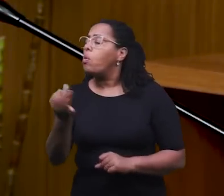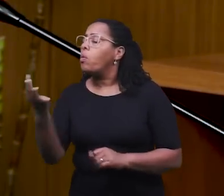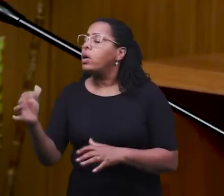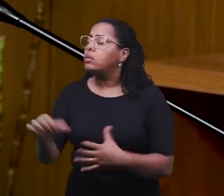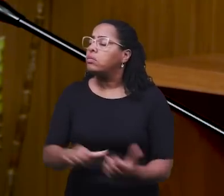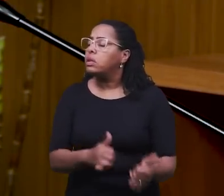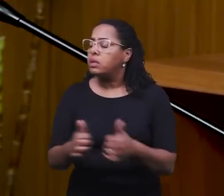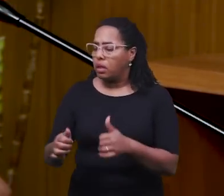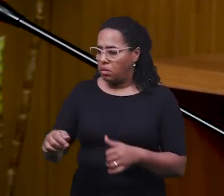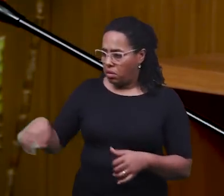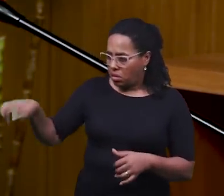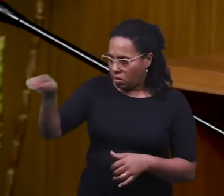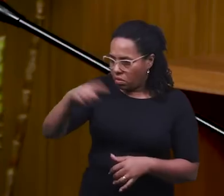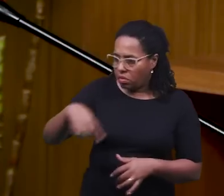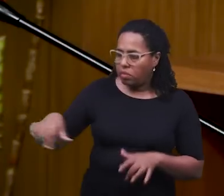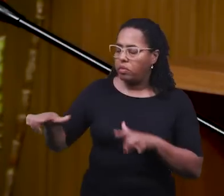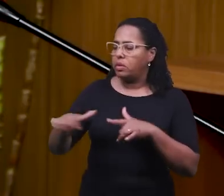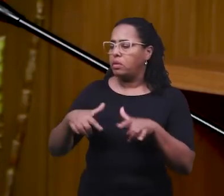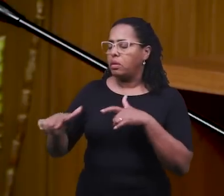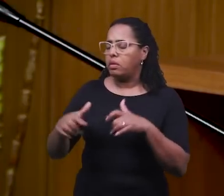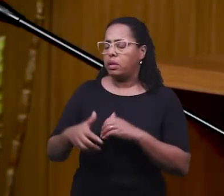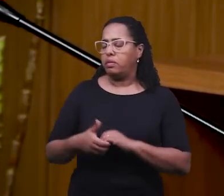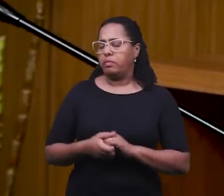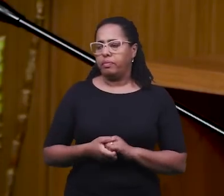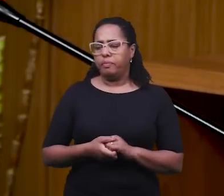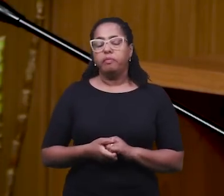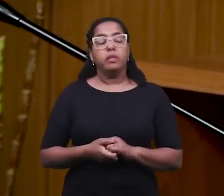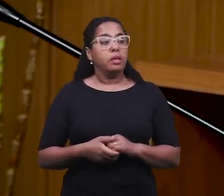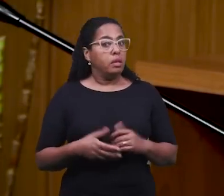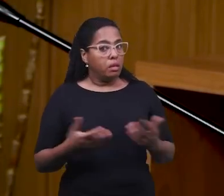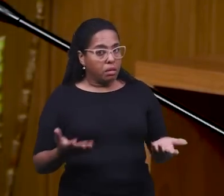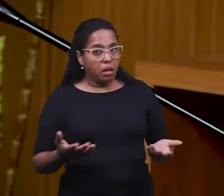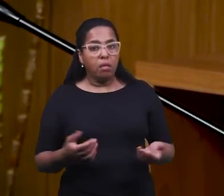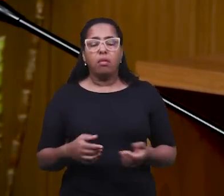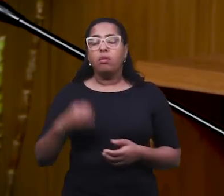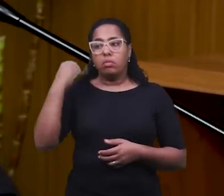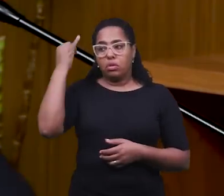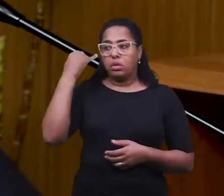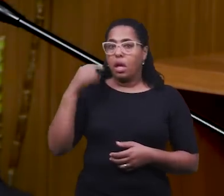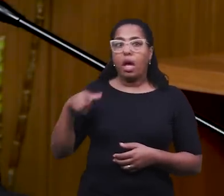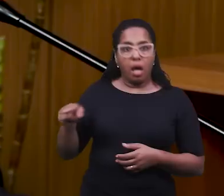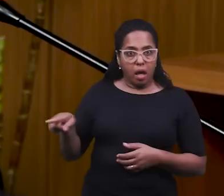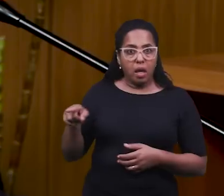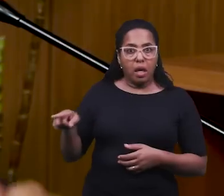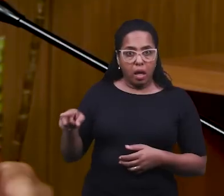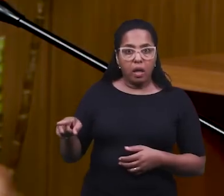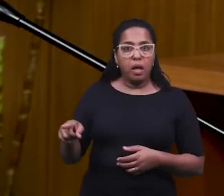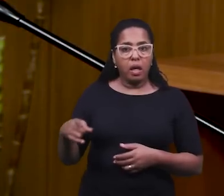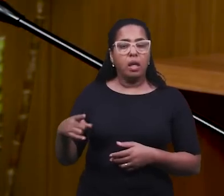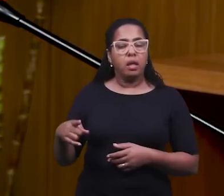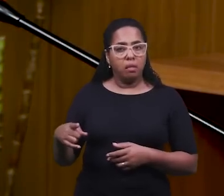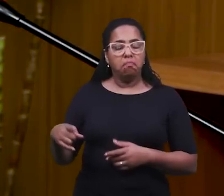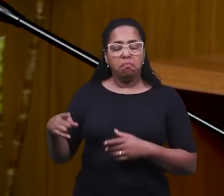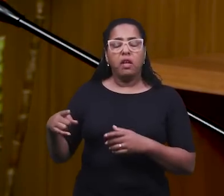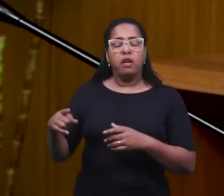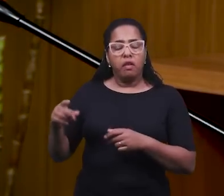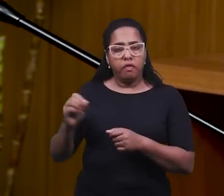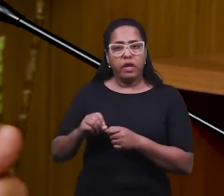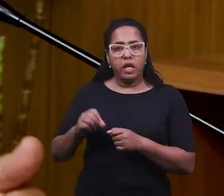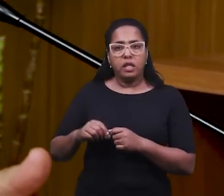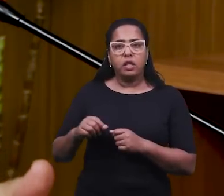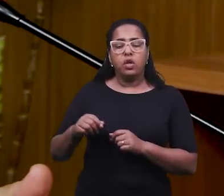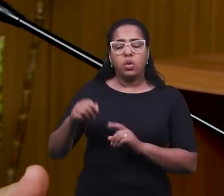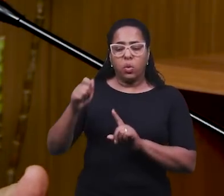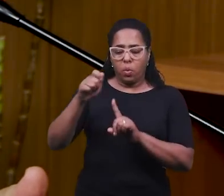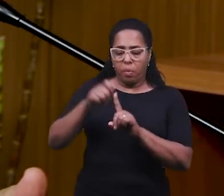para ser batizado? Você vai fazer esse trabalho, fulano. Então ele fez isso, Josias, começou a reunir de